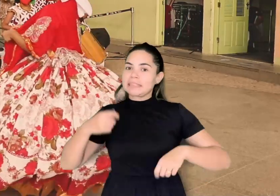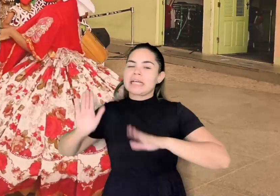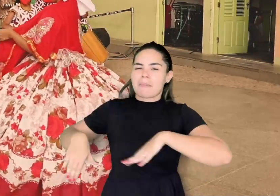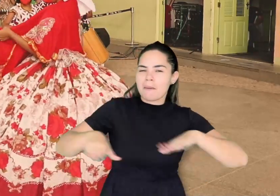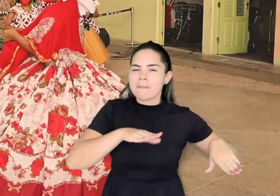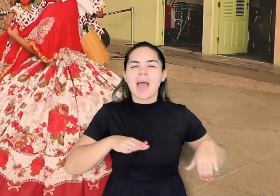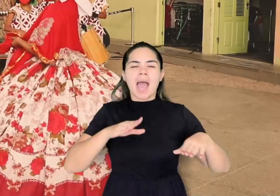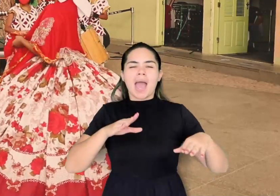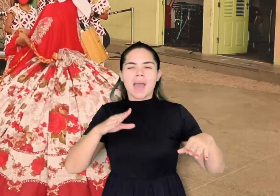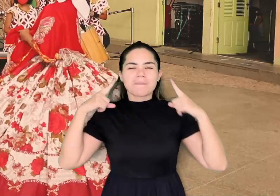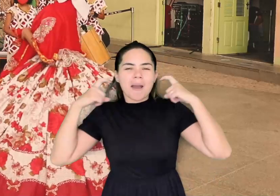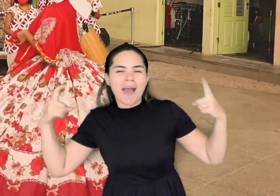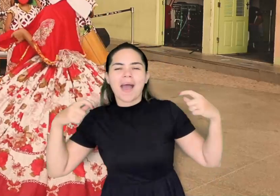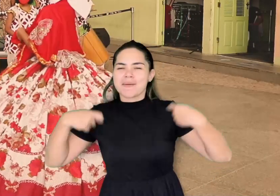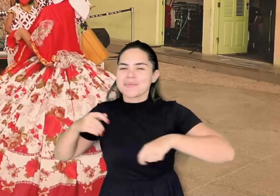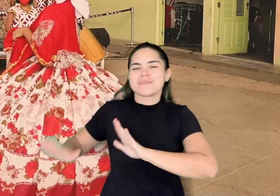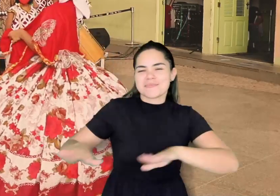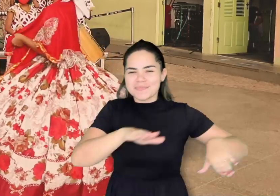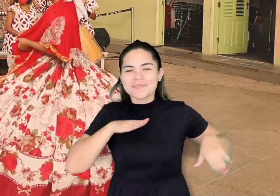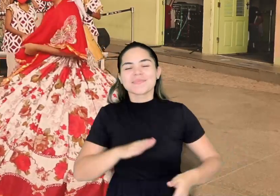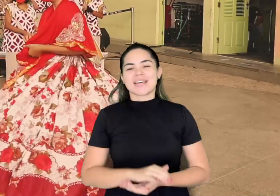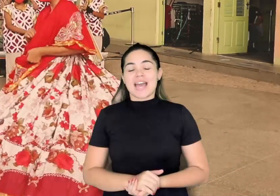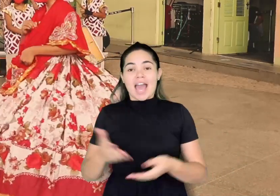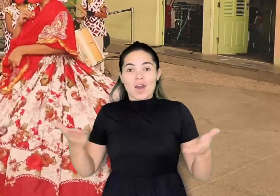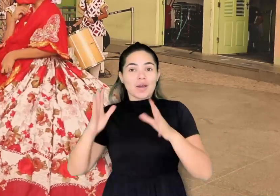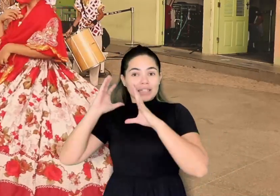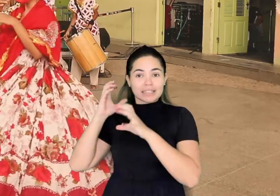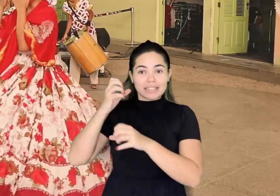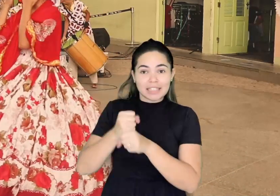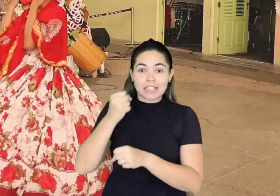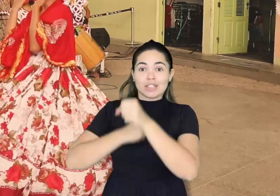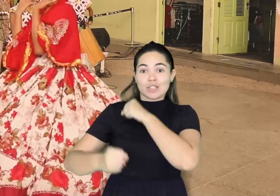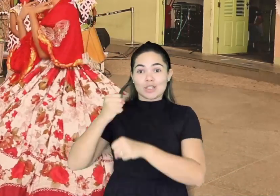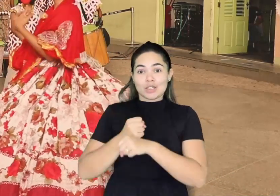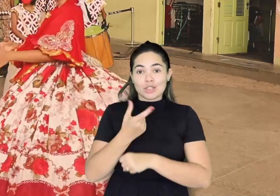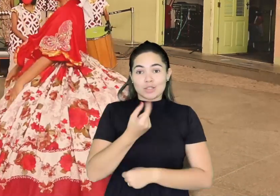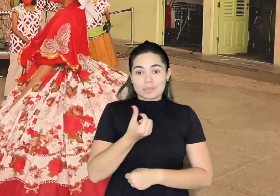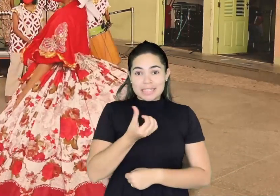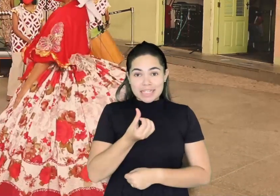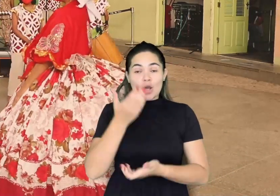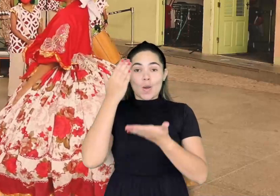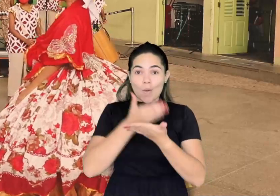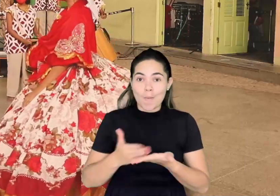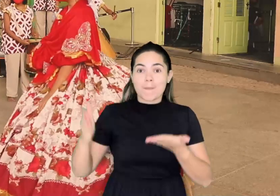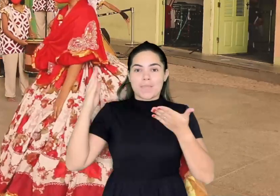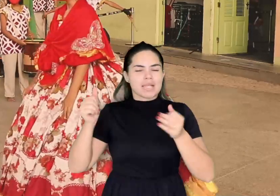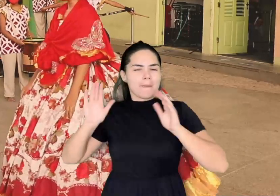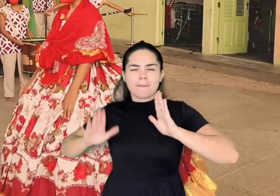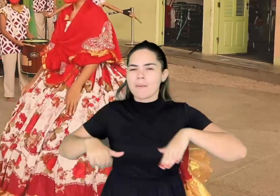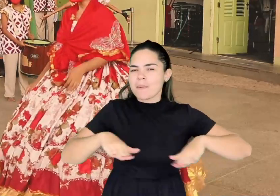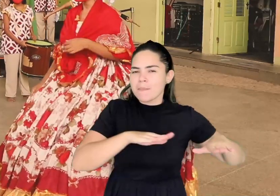Tem que ter batucada, tem que ter batucada. Então, essa caminhada, né, de 2016, onde a gente começou,